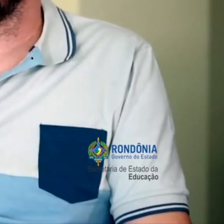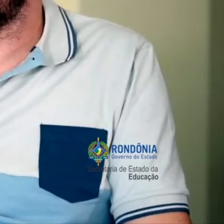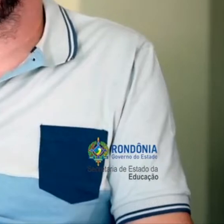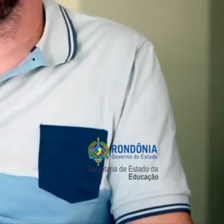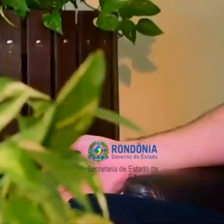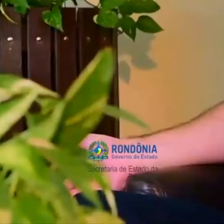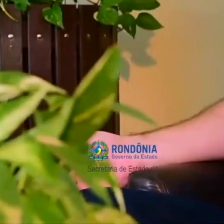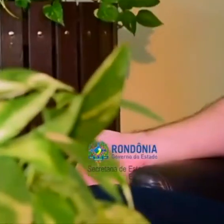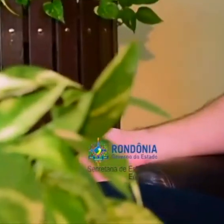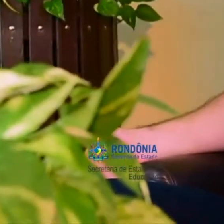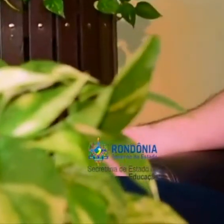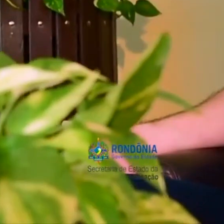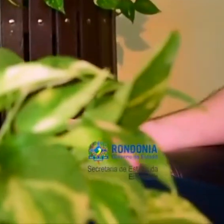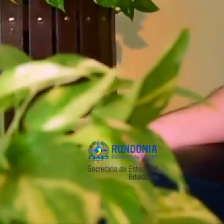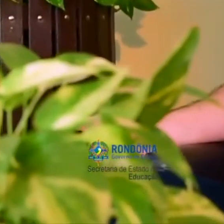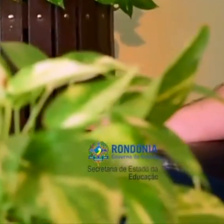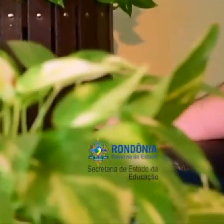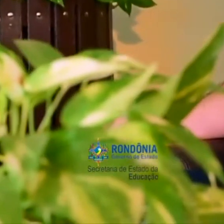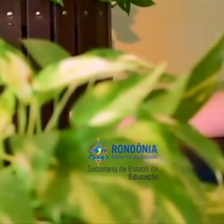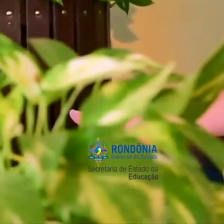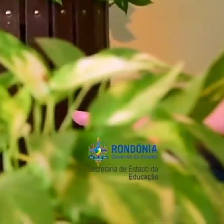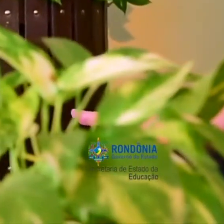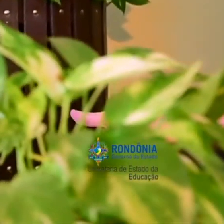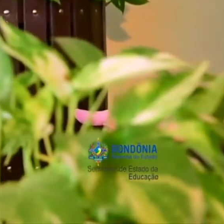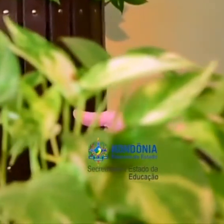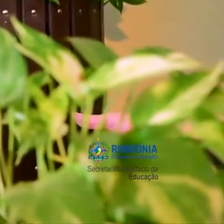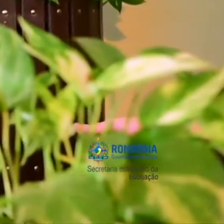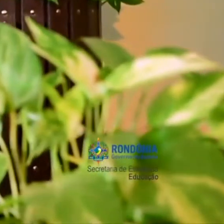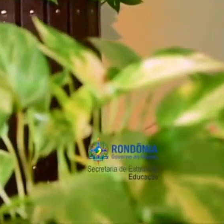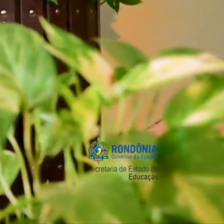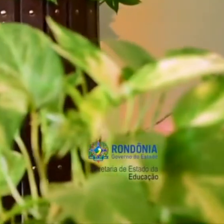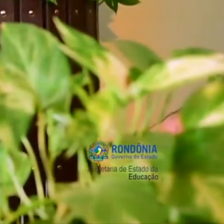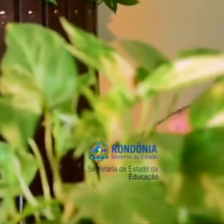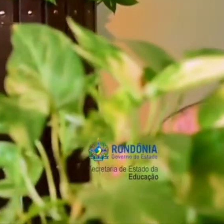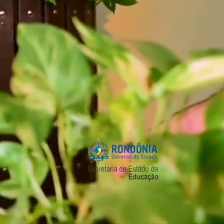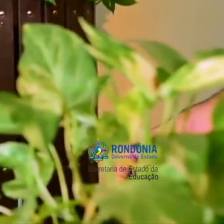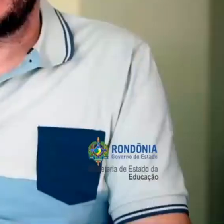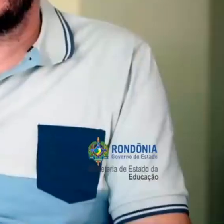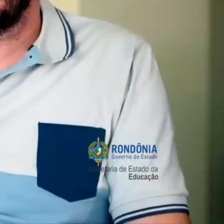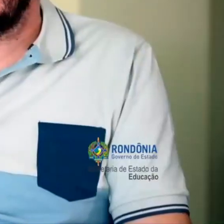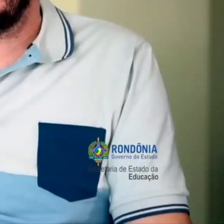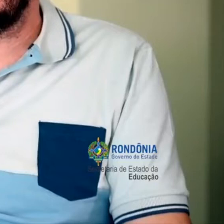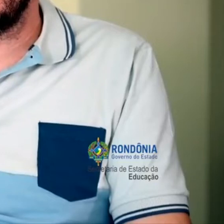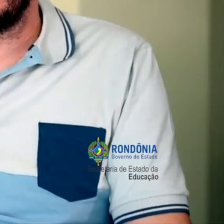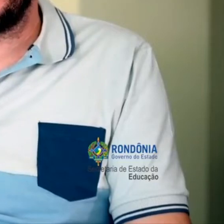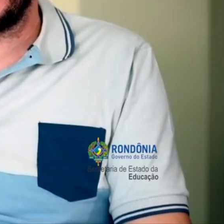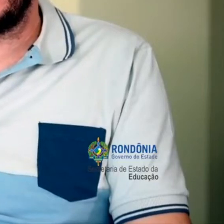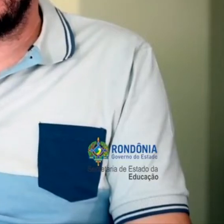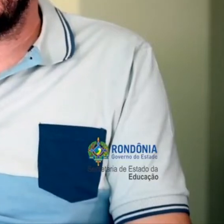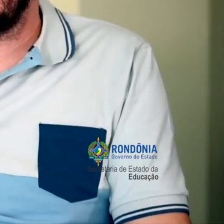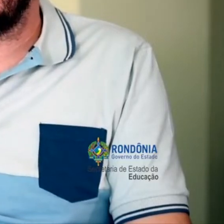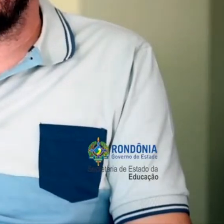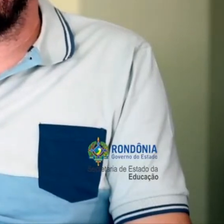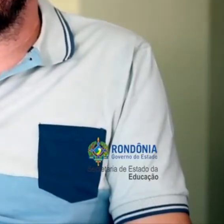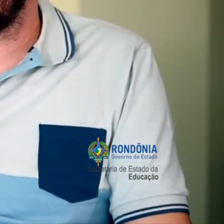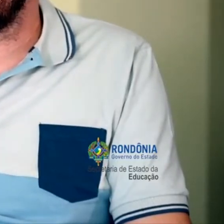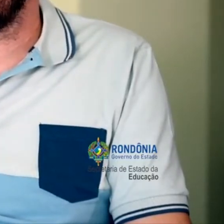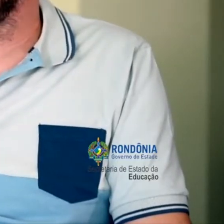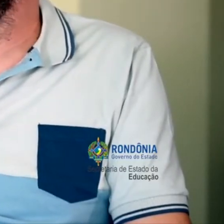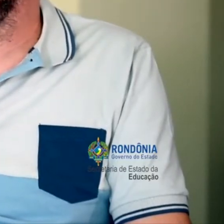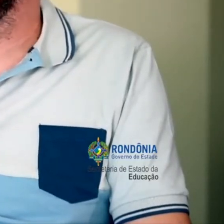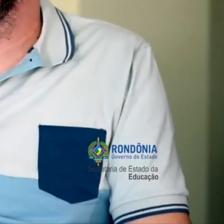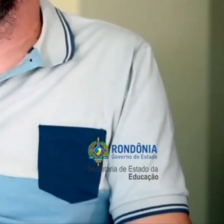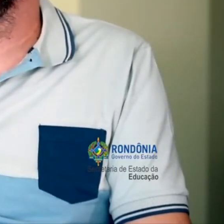aí na chamada escolástica. Que é a relação dela com a universidade. Exatamente. Ainda lá